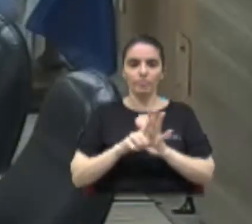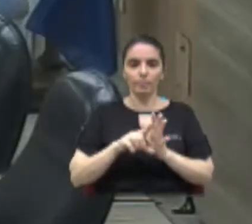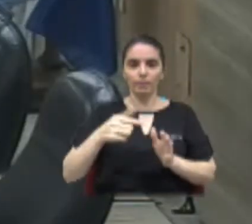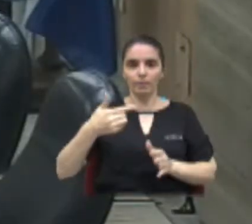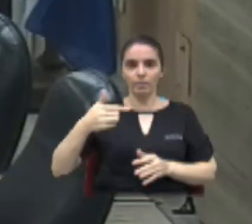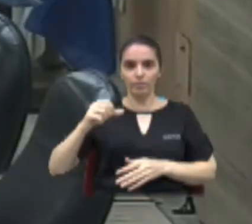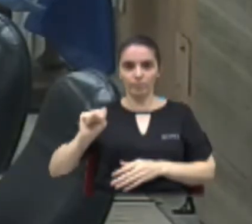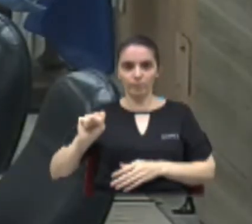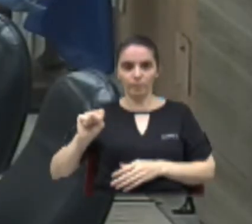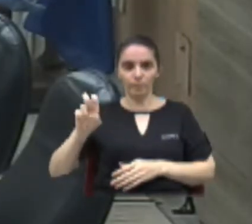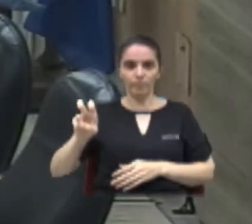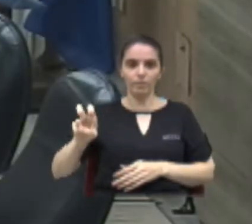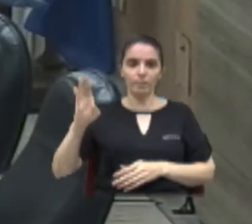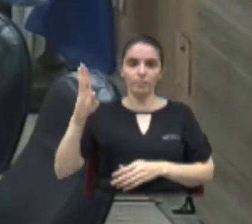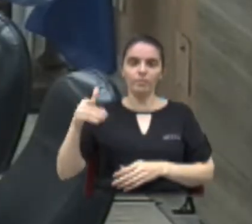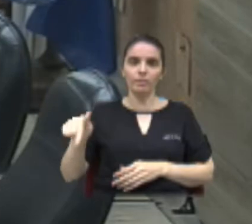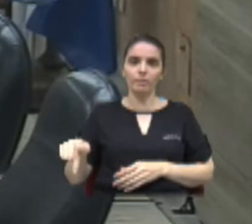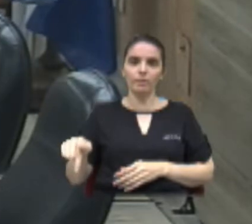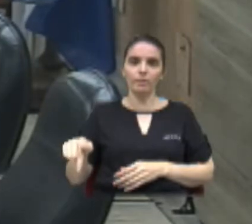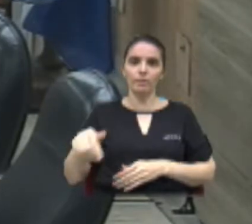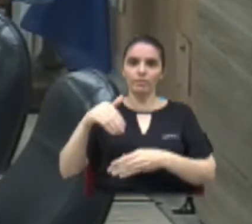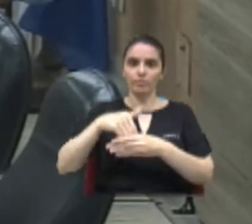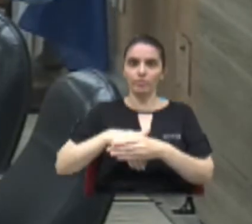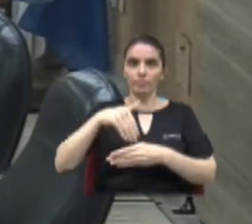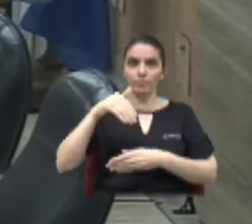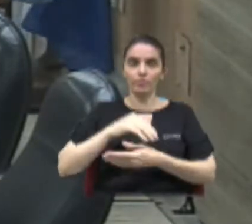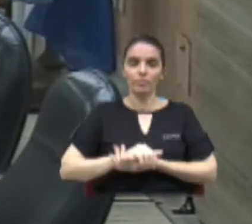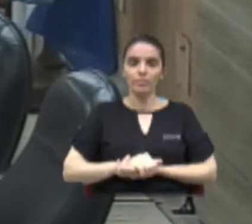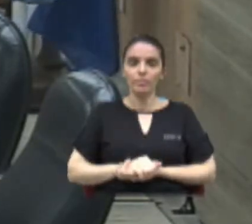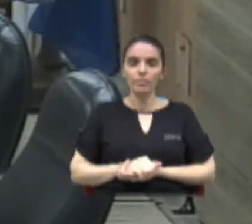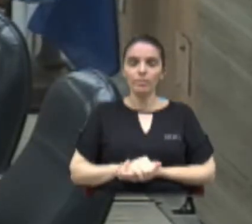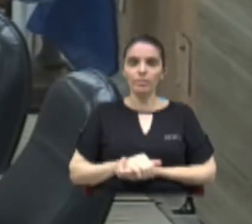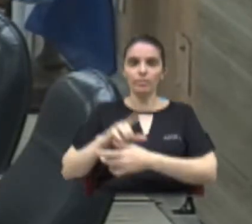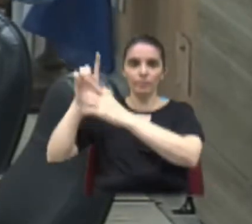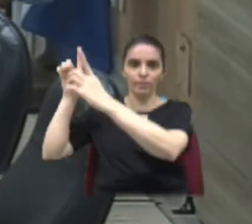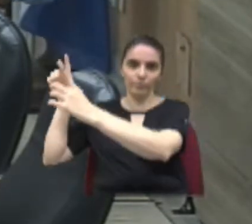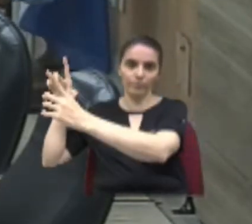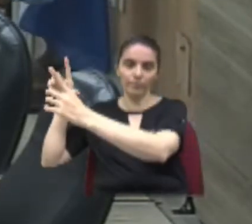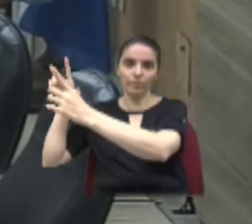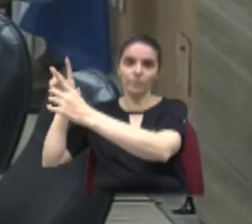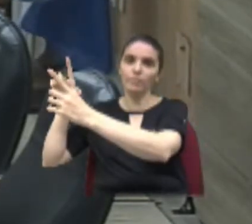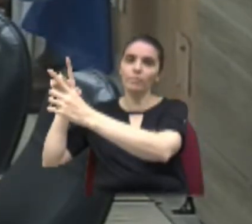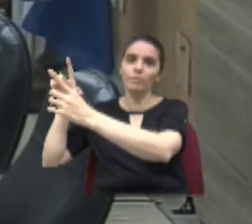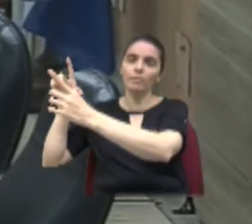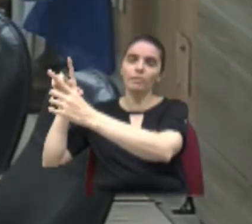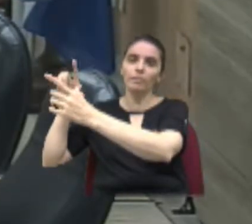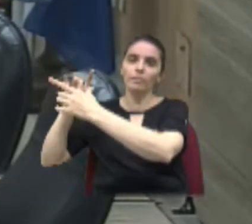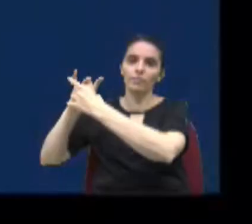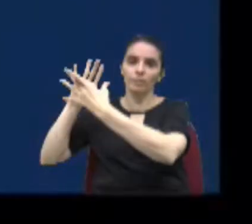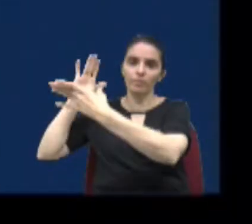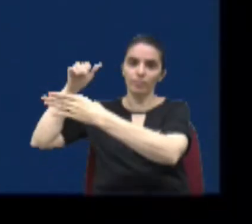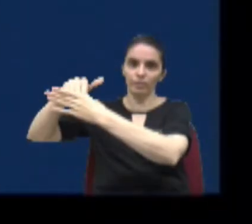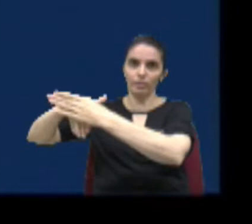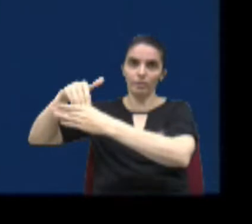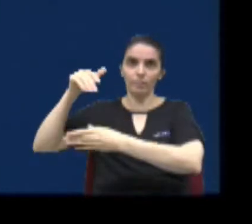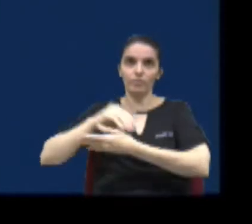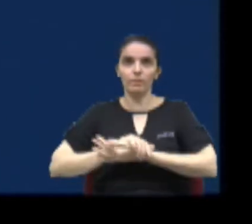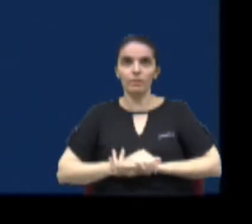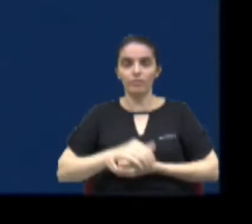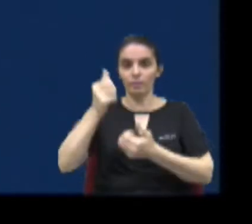às políticas habitacionais, é um assunto muito complexo, do qual eu me reservo as discussões, haja